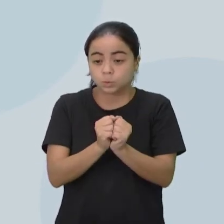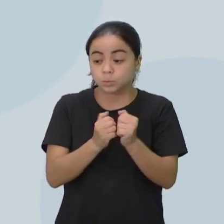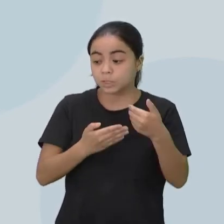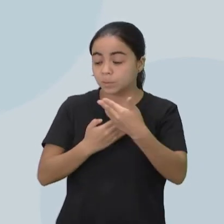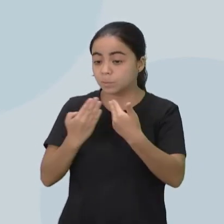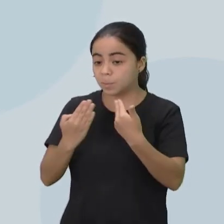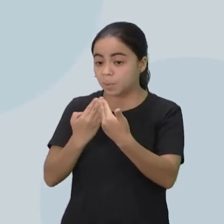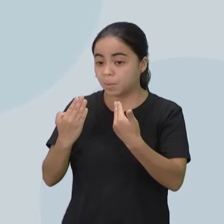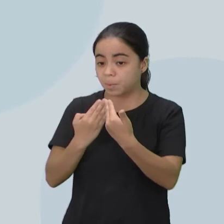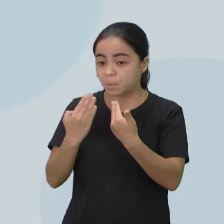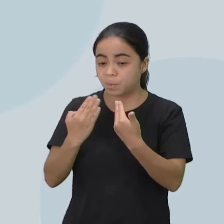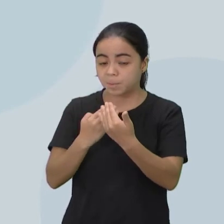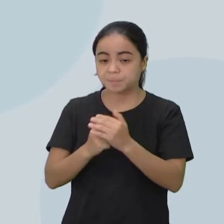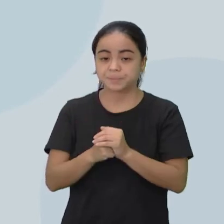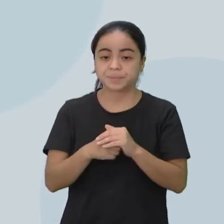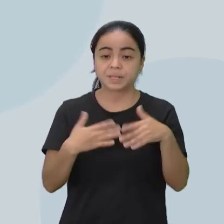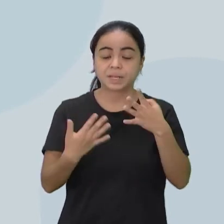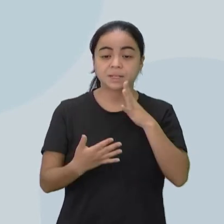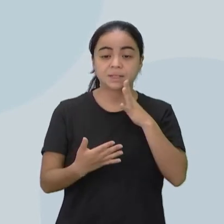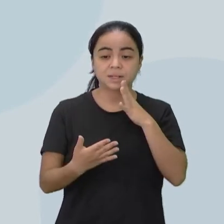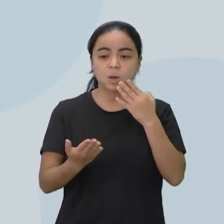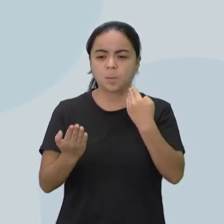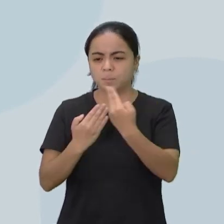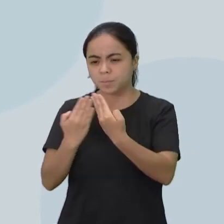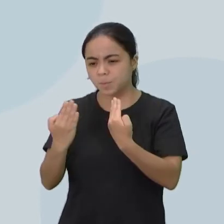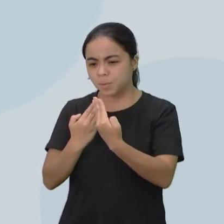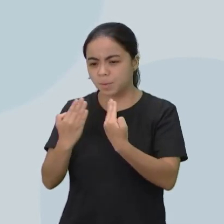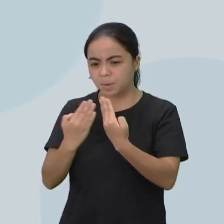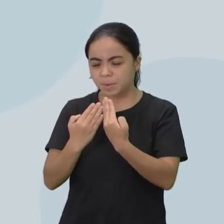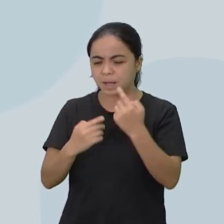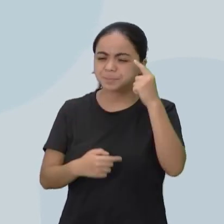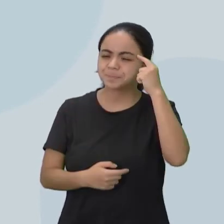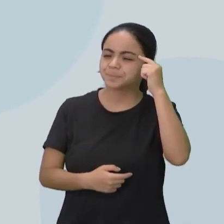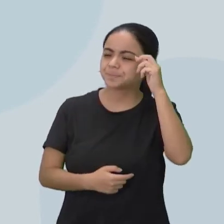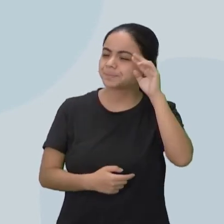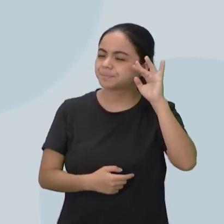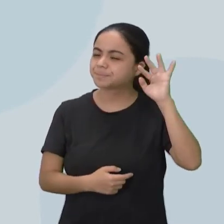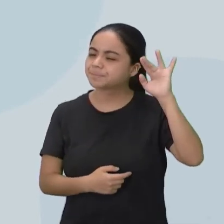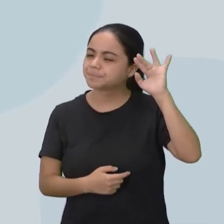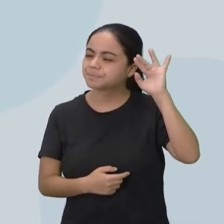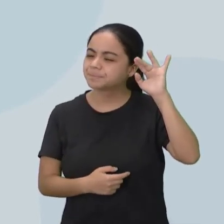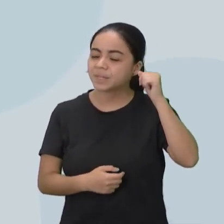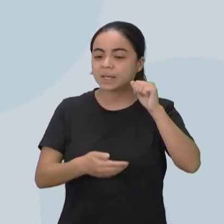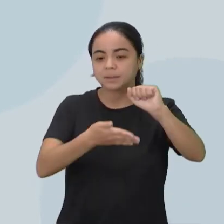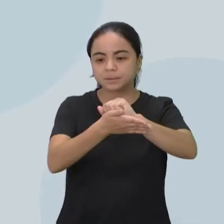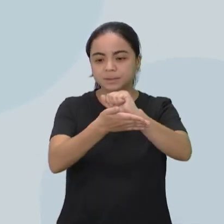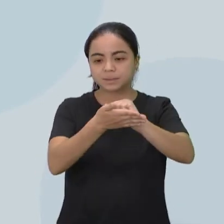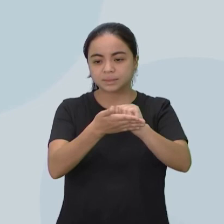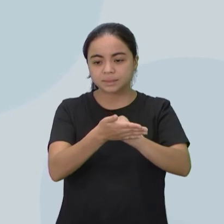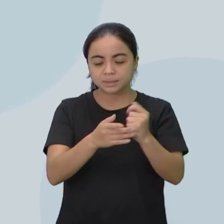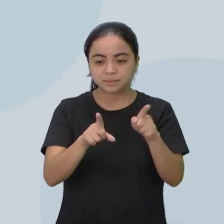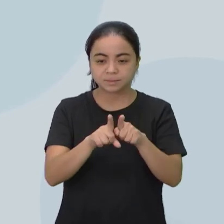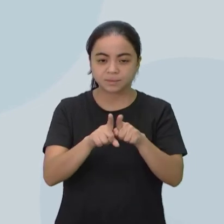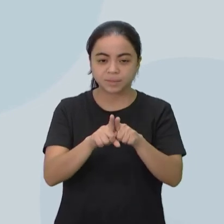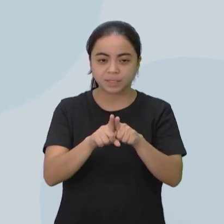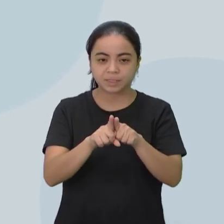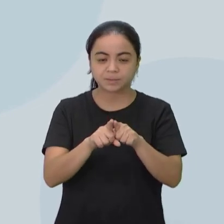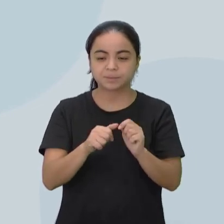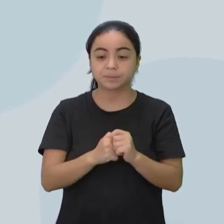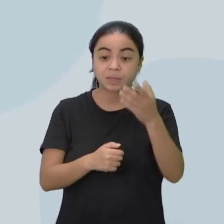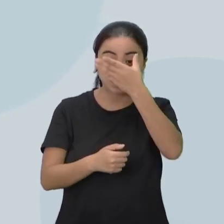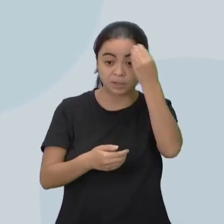que atender, que fala que é legal que você discuta, que você reflita, né? E faça anotações aí no seu diário. Não esquece do